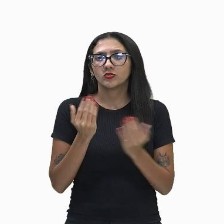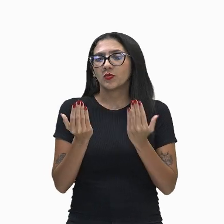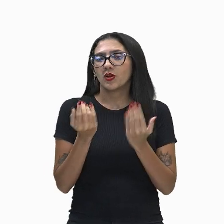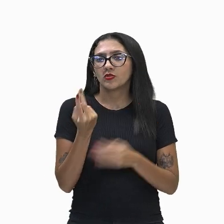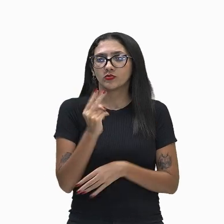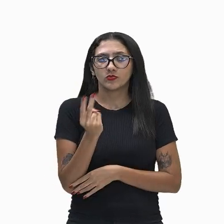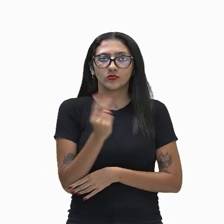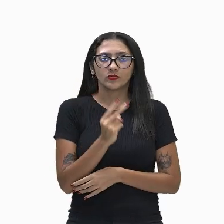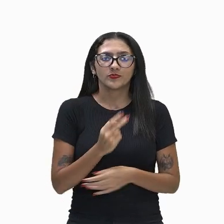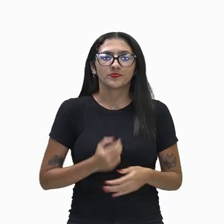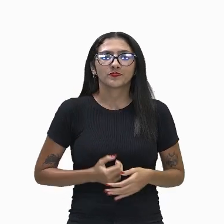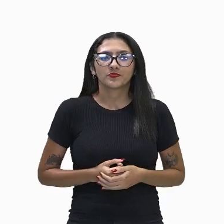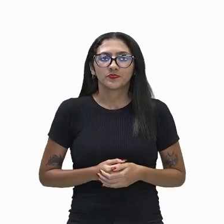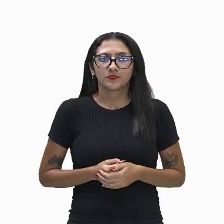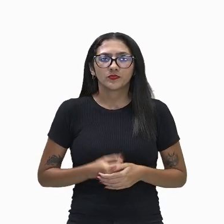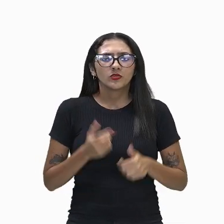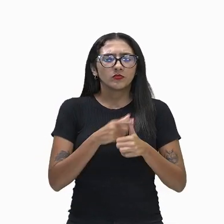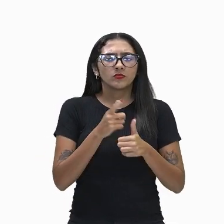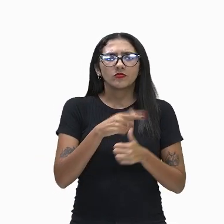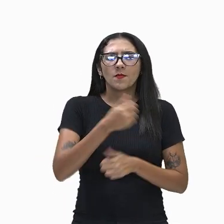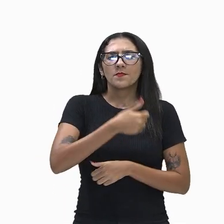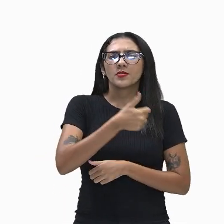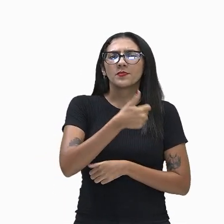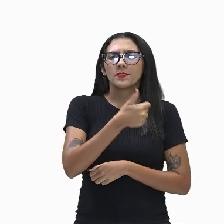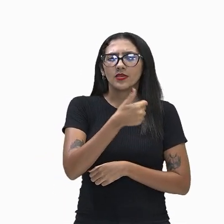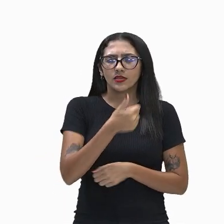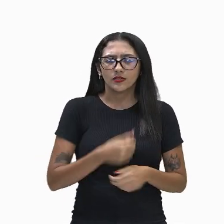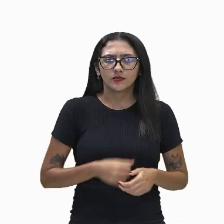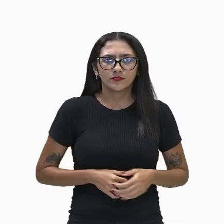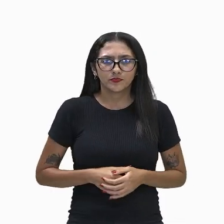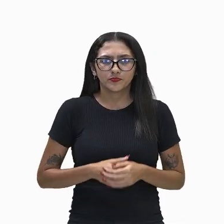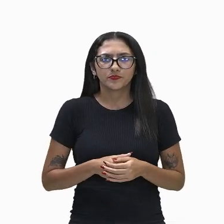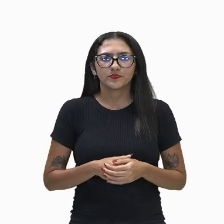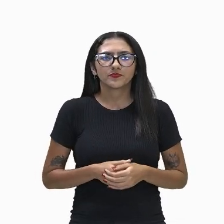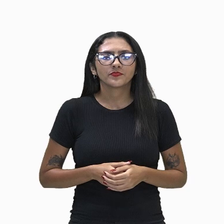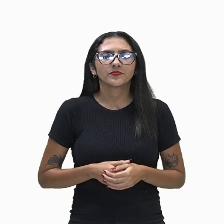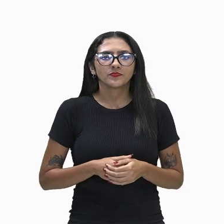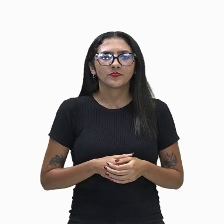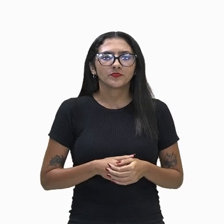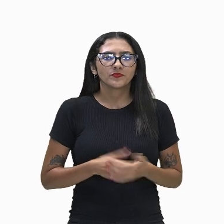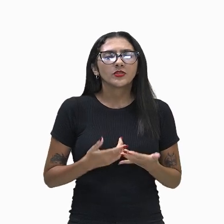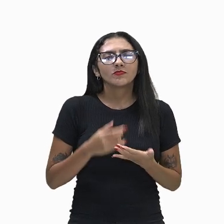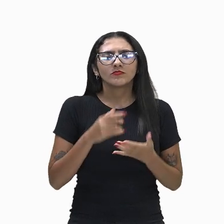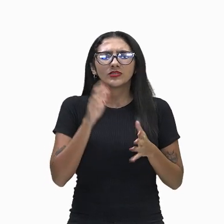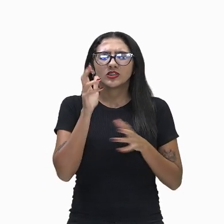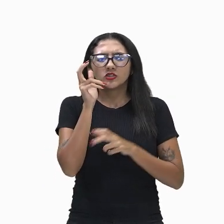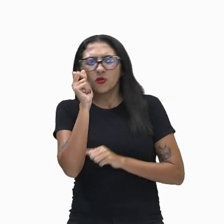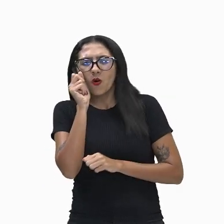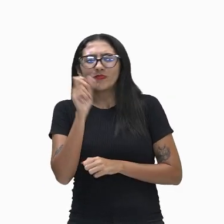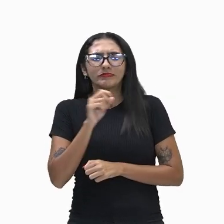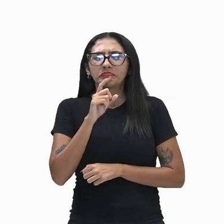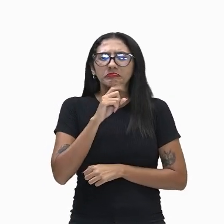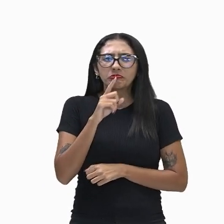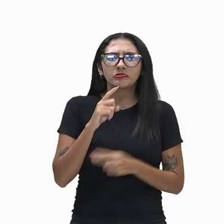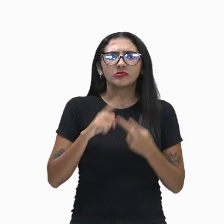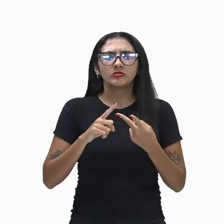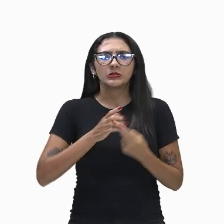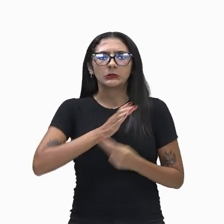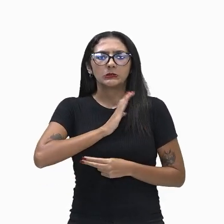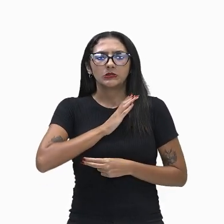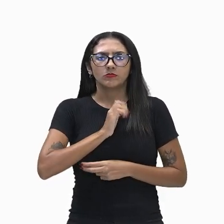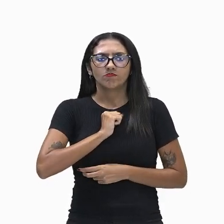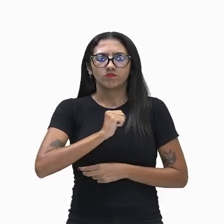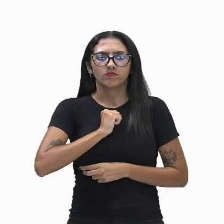condição. Vamos ver o que o hipertireoidismo ocasiona na vida da pessoa. Situações de insônia, taquicardia, que